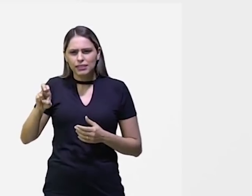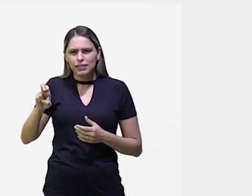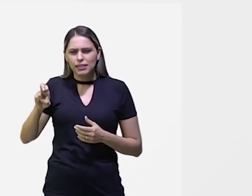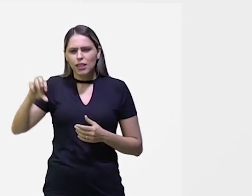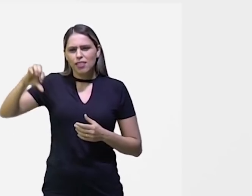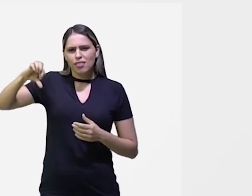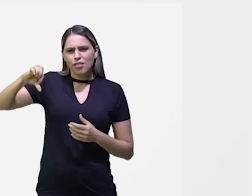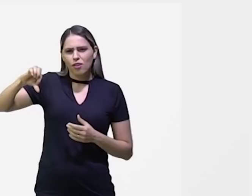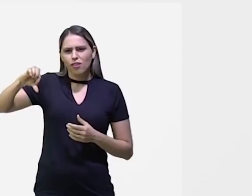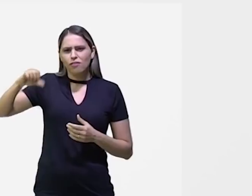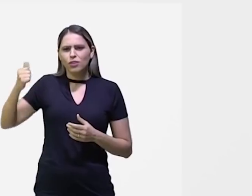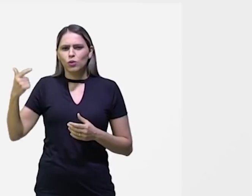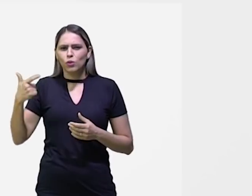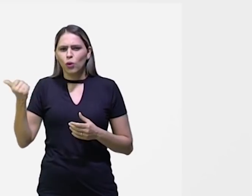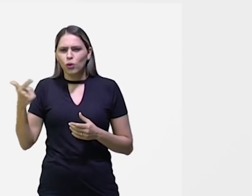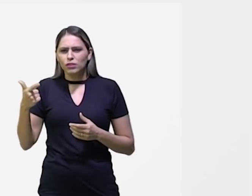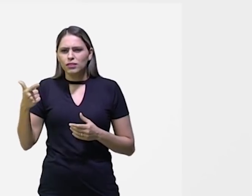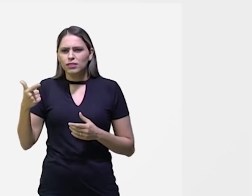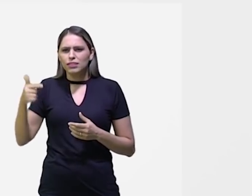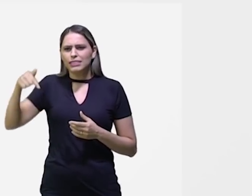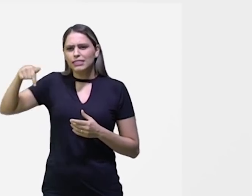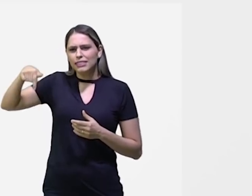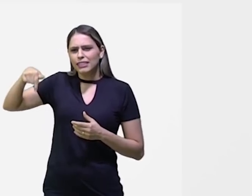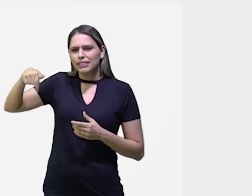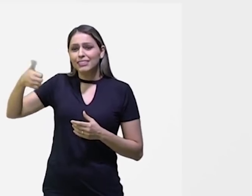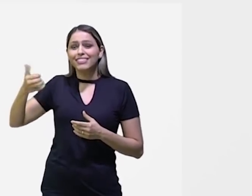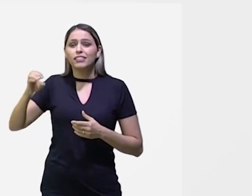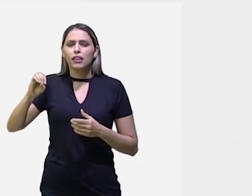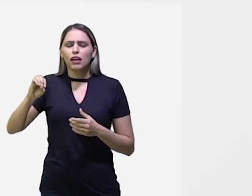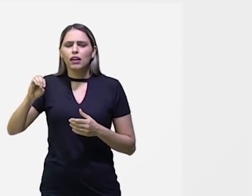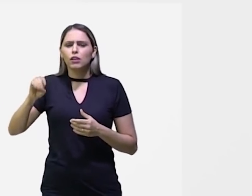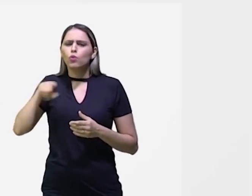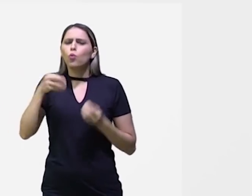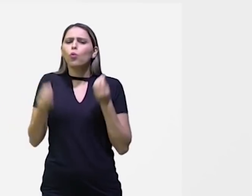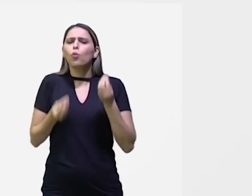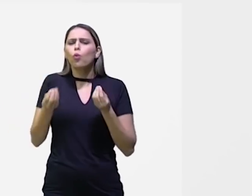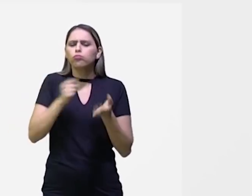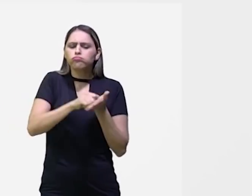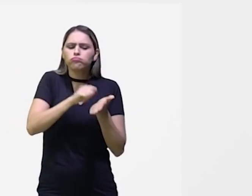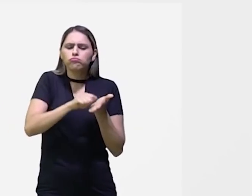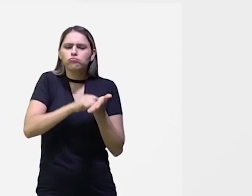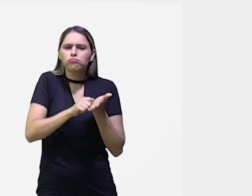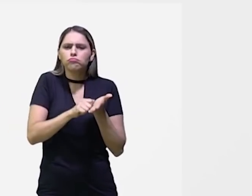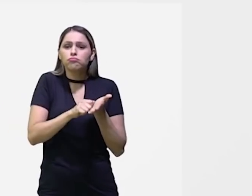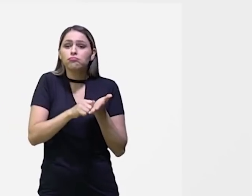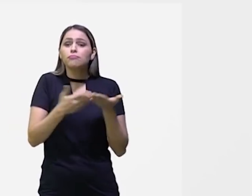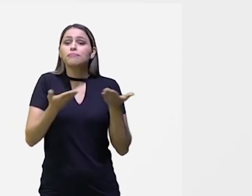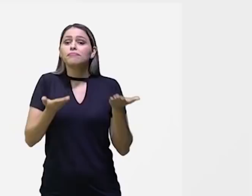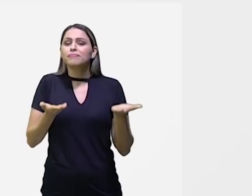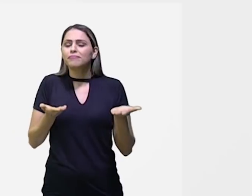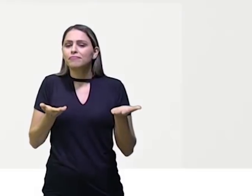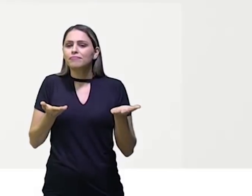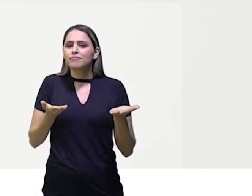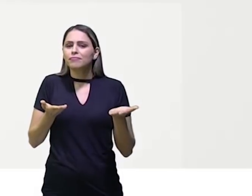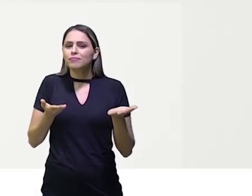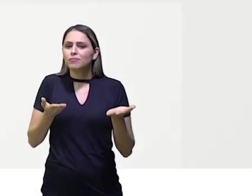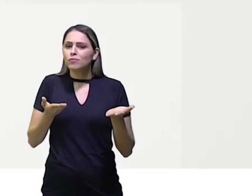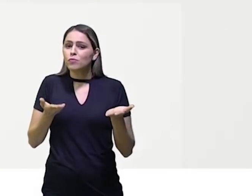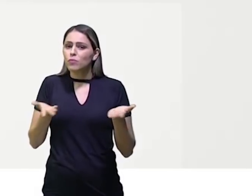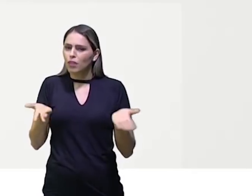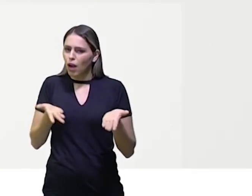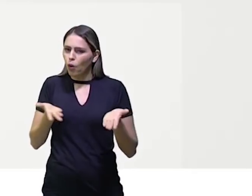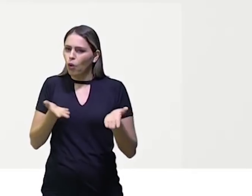7. Que foi que você escreveu aí? Que foi que você escreveu aí